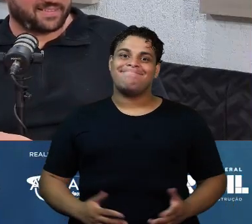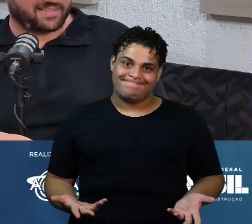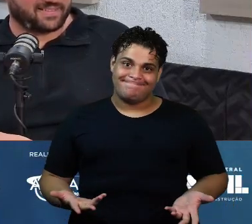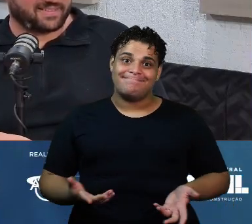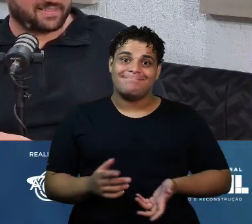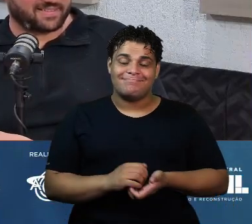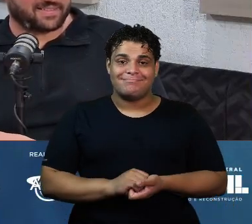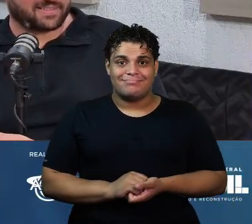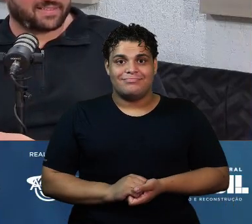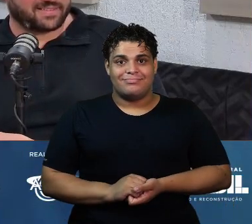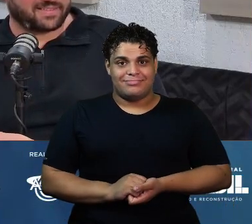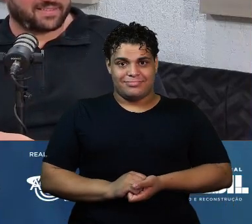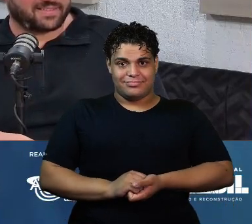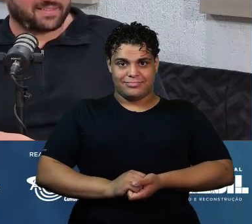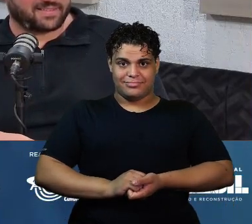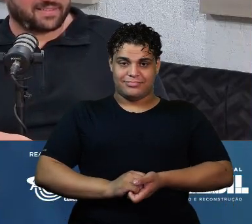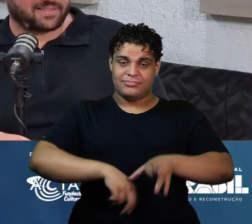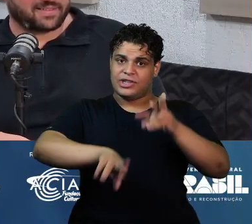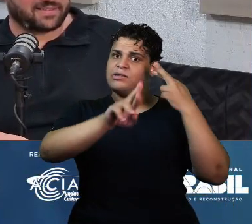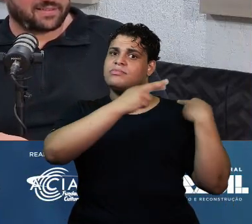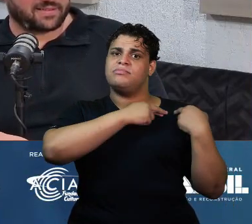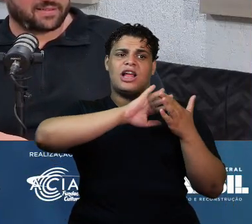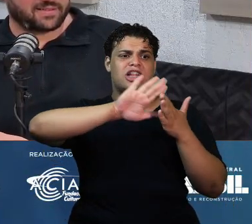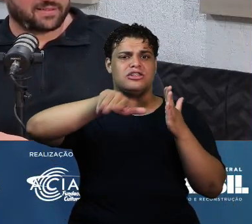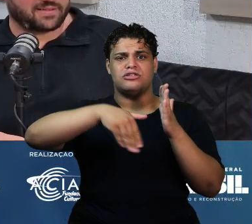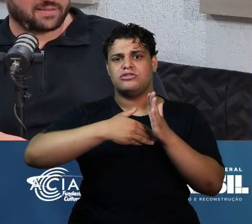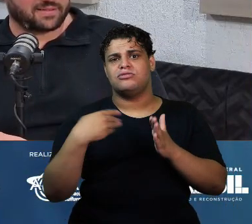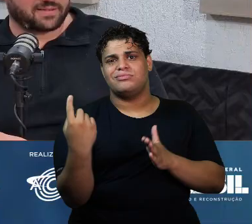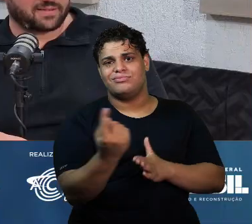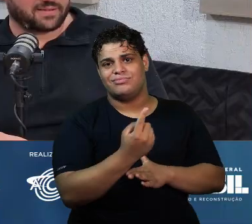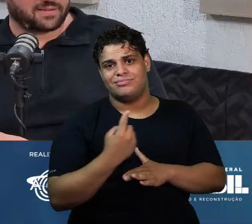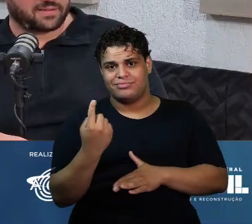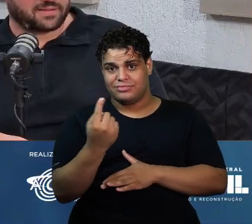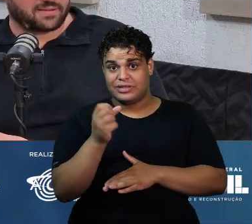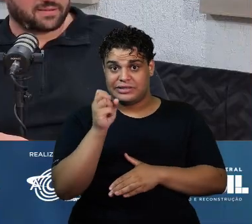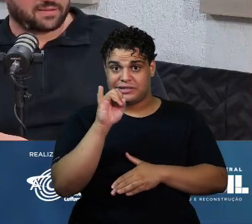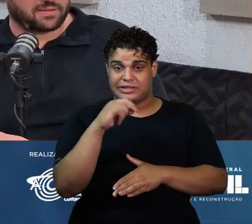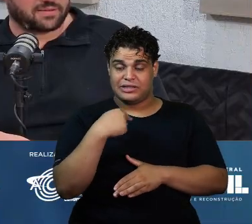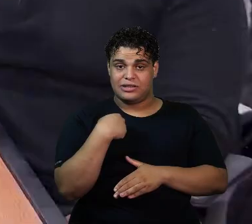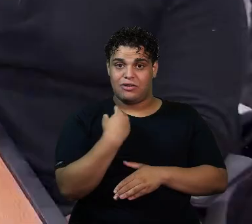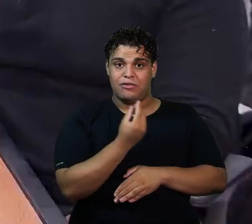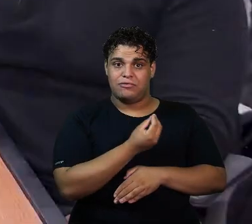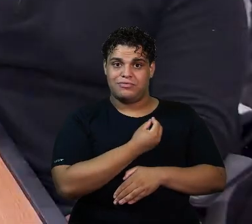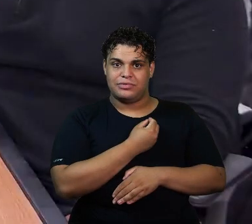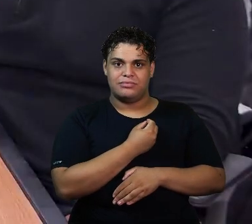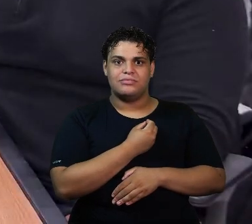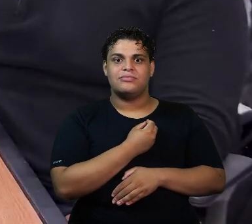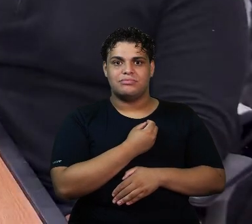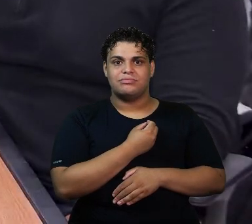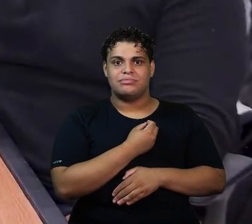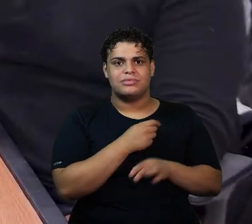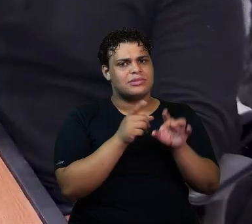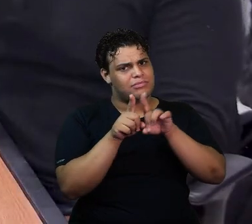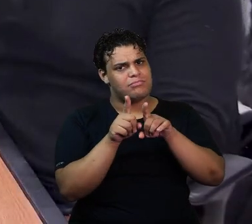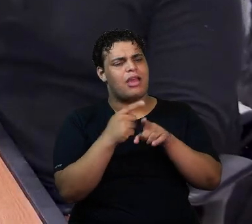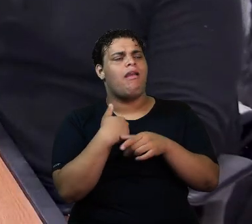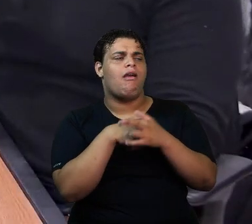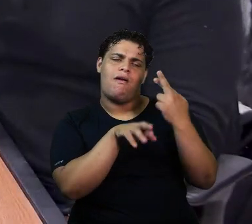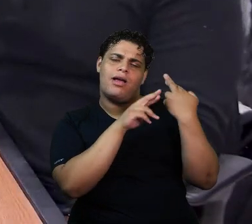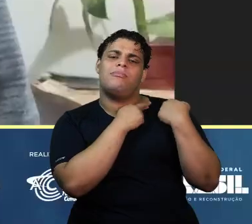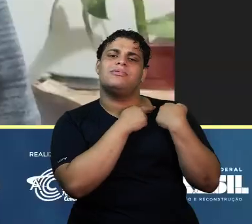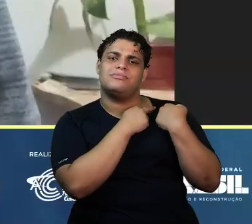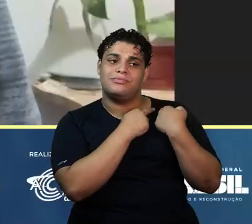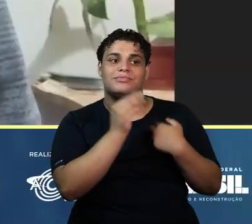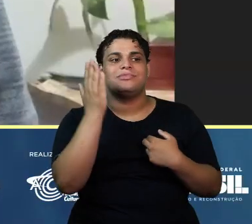né? A responsabilidade é de todos nós. Se eu estou vivo, a responsabilidade é minha também. Eu entendo